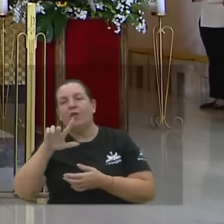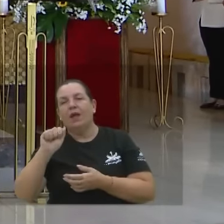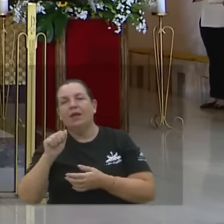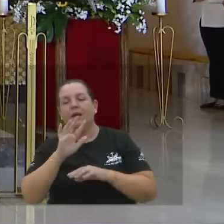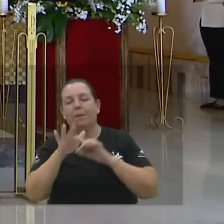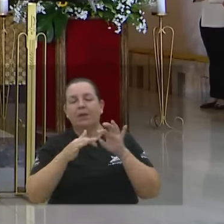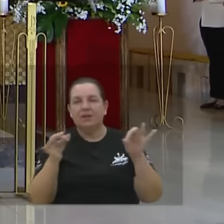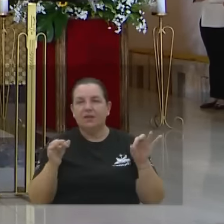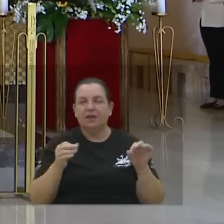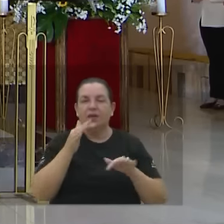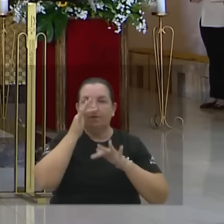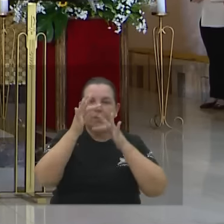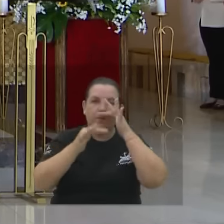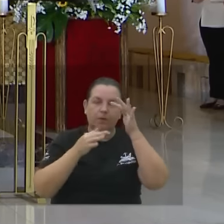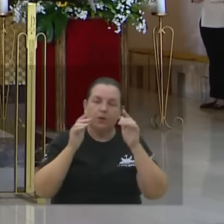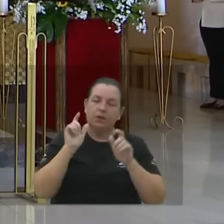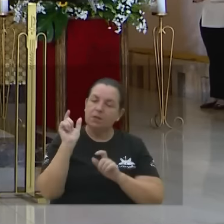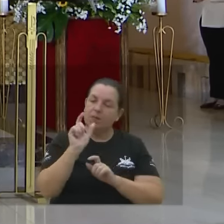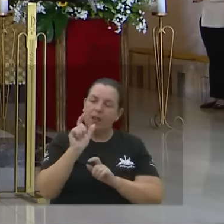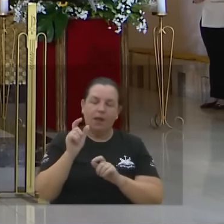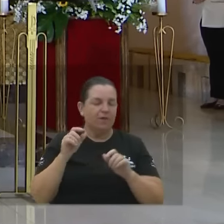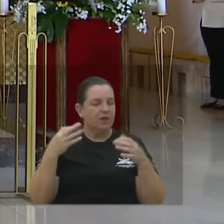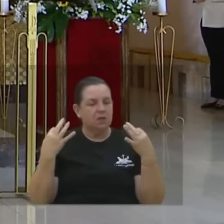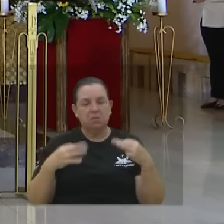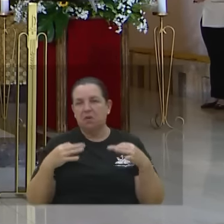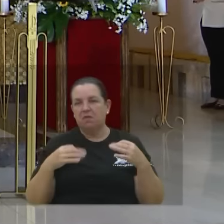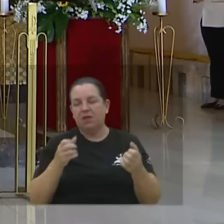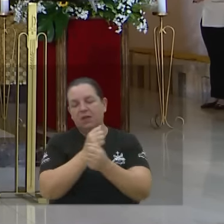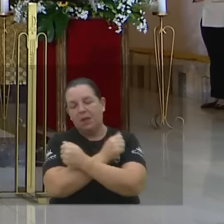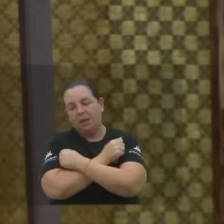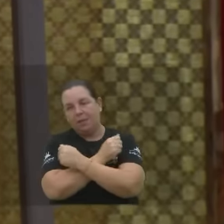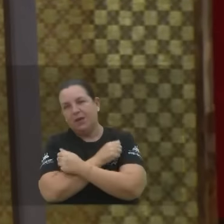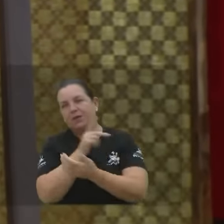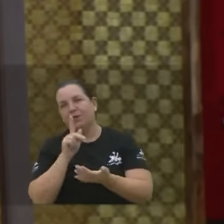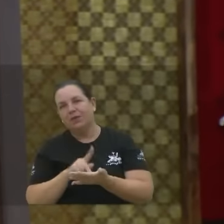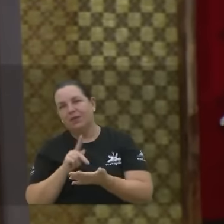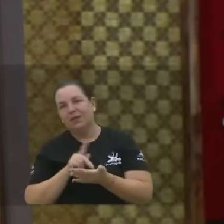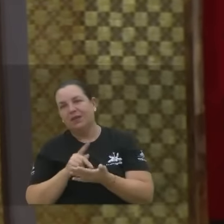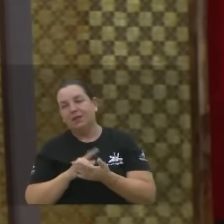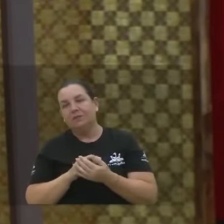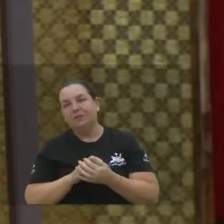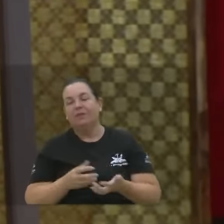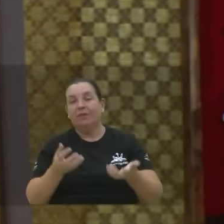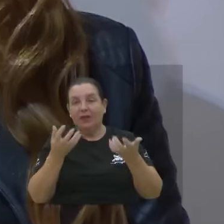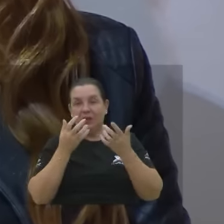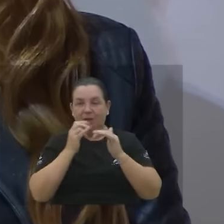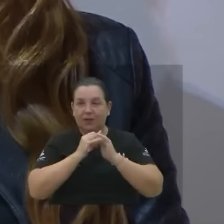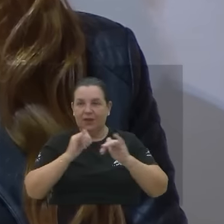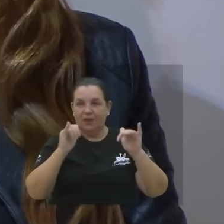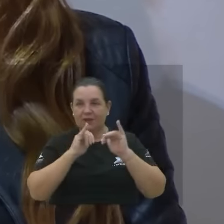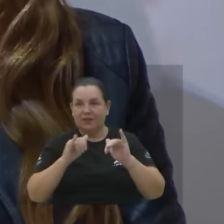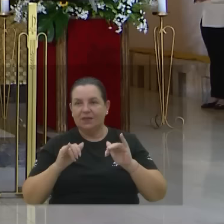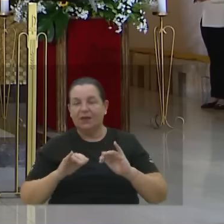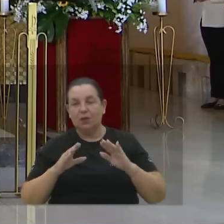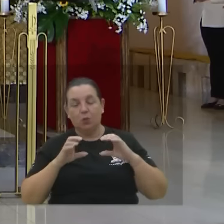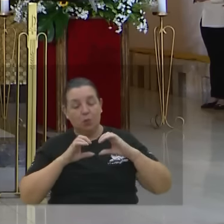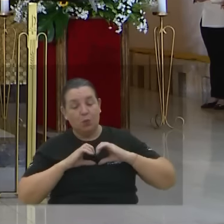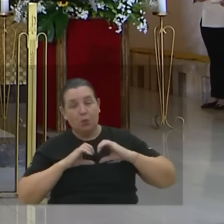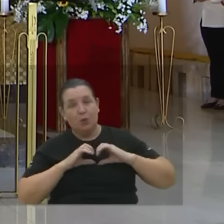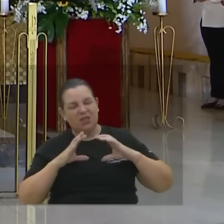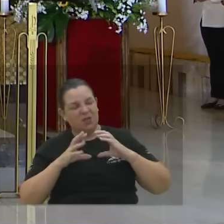lindas, palavras fantásticas, abraços sinceros, e eu queria dizer de todo o